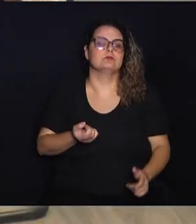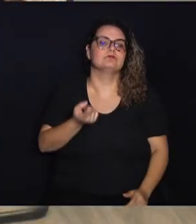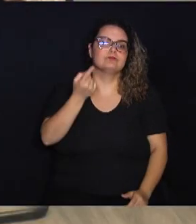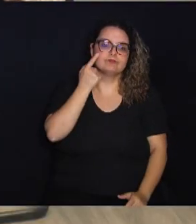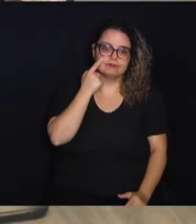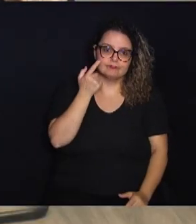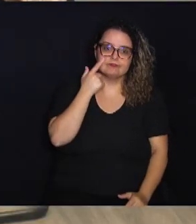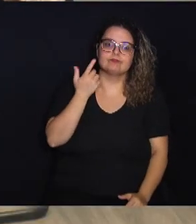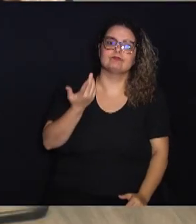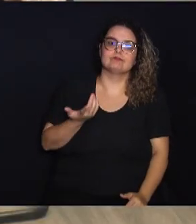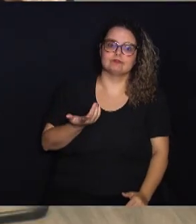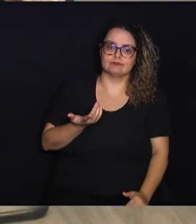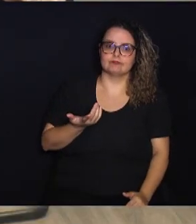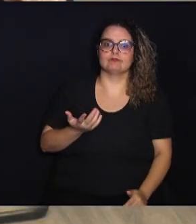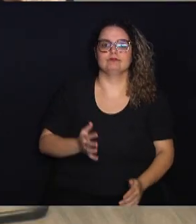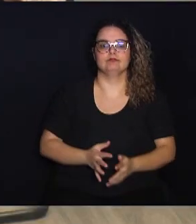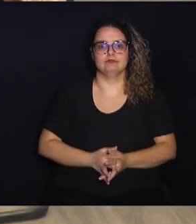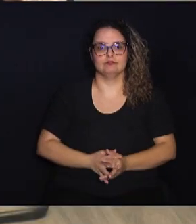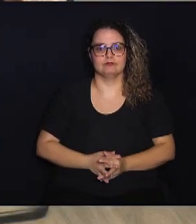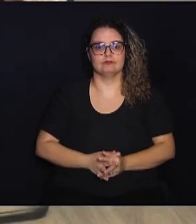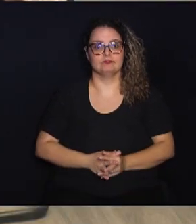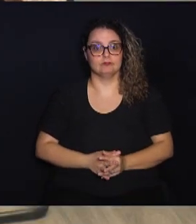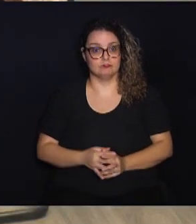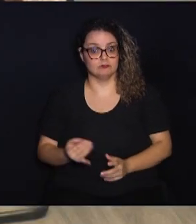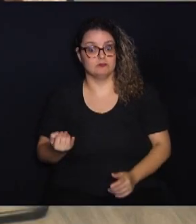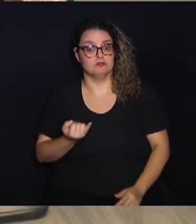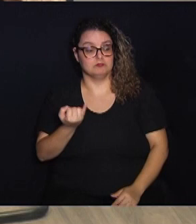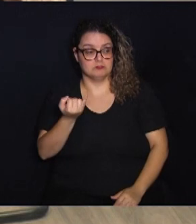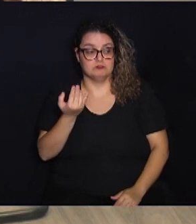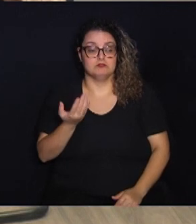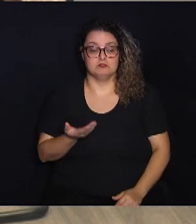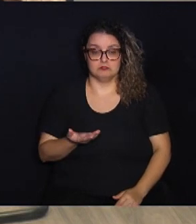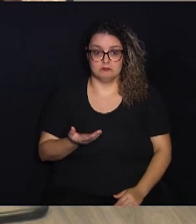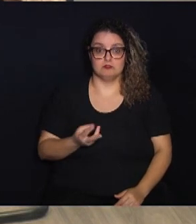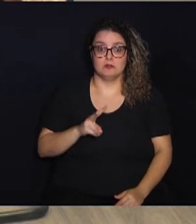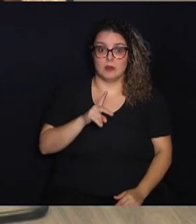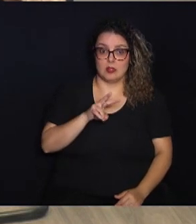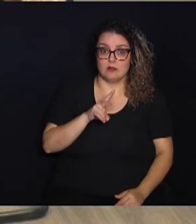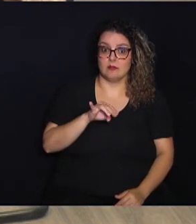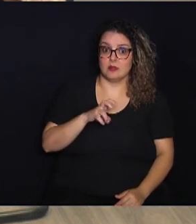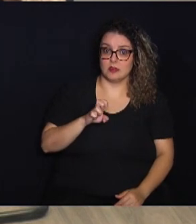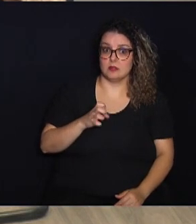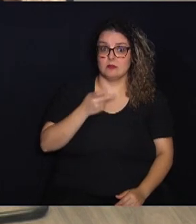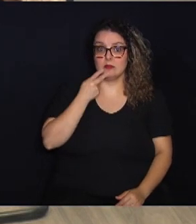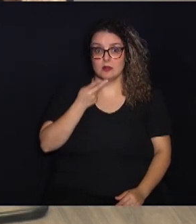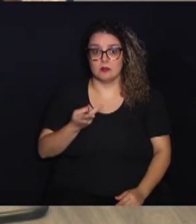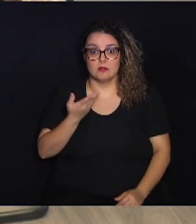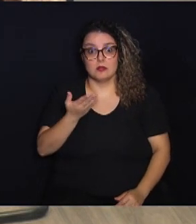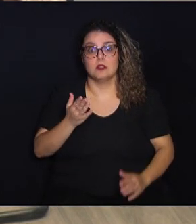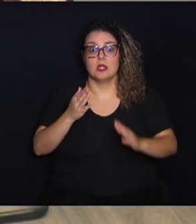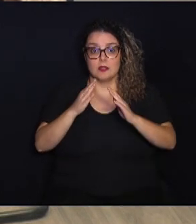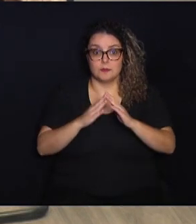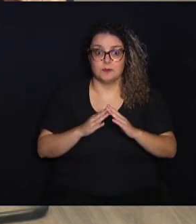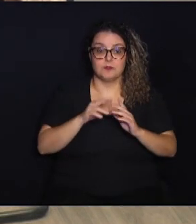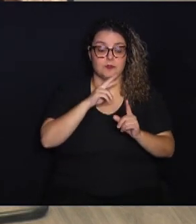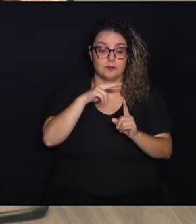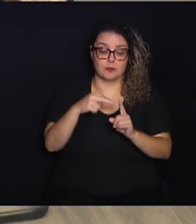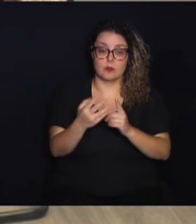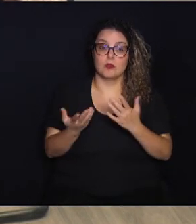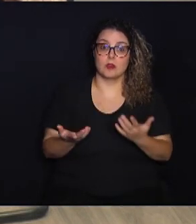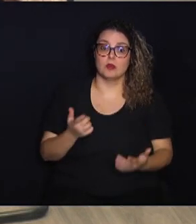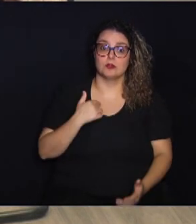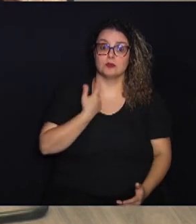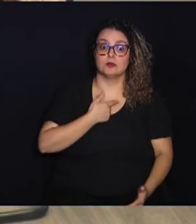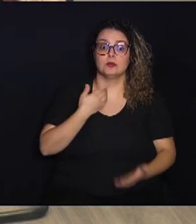gente, algo bem interessante, importante, que a Viviane pontuou aqui, né? Você que está em casa, está assistindo o Ponto de Vista, nós